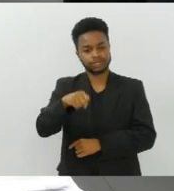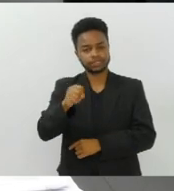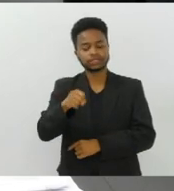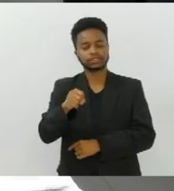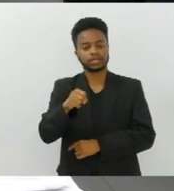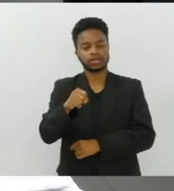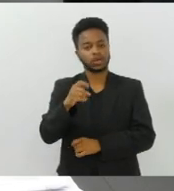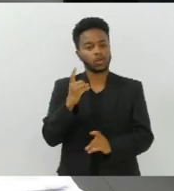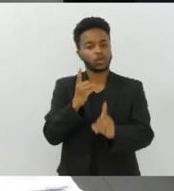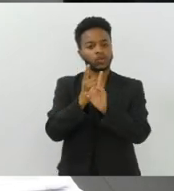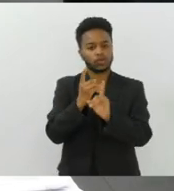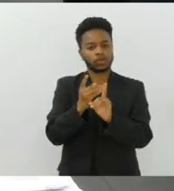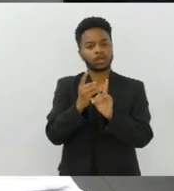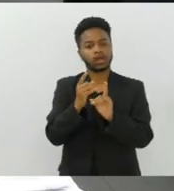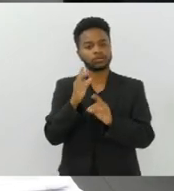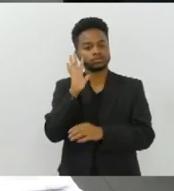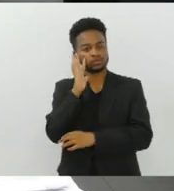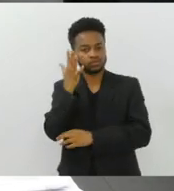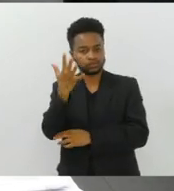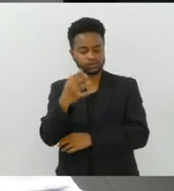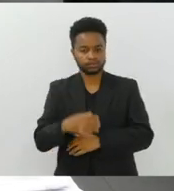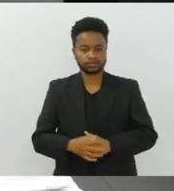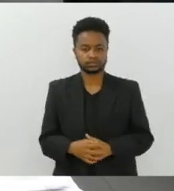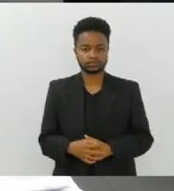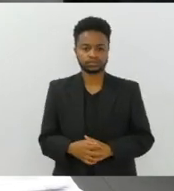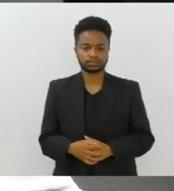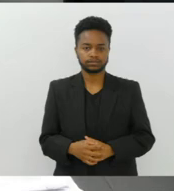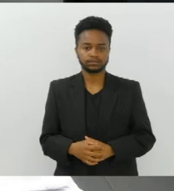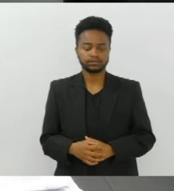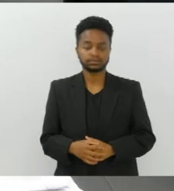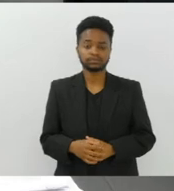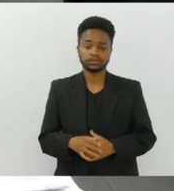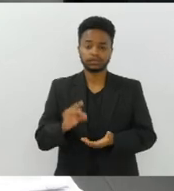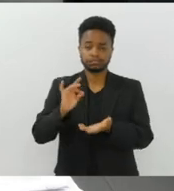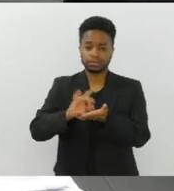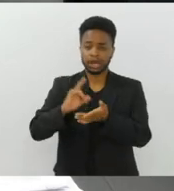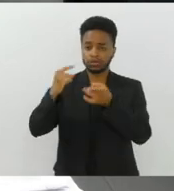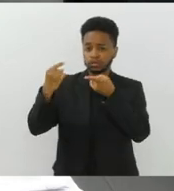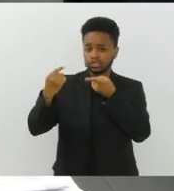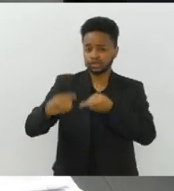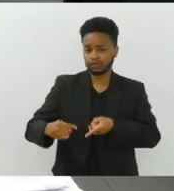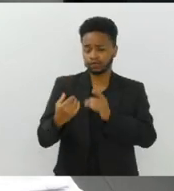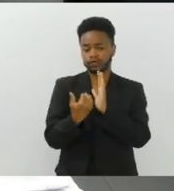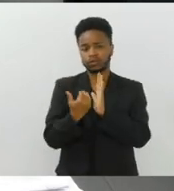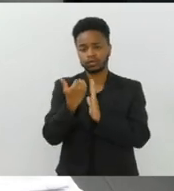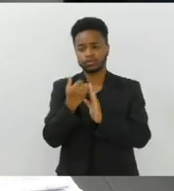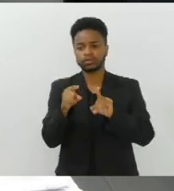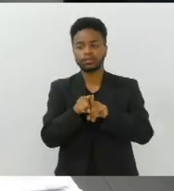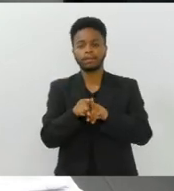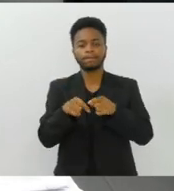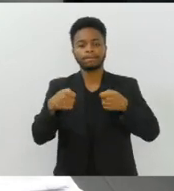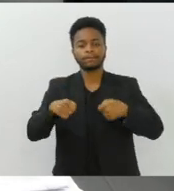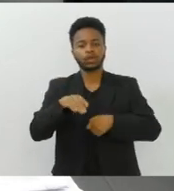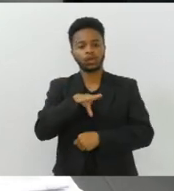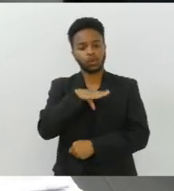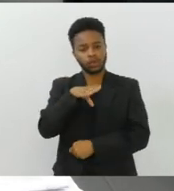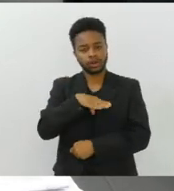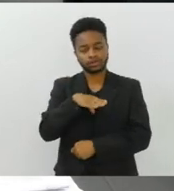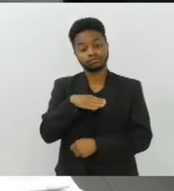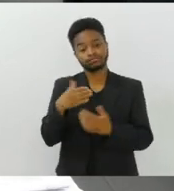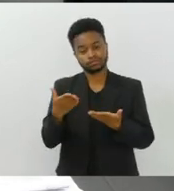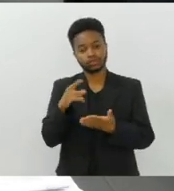o final dele, não é? É um desafio muito grande e que exige coragem. E isso não lhes